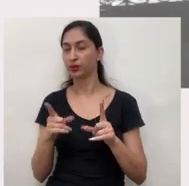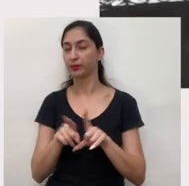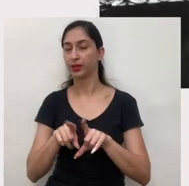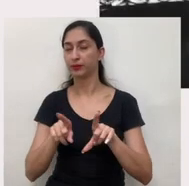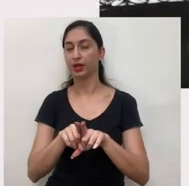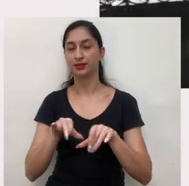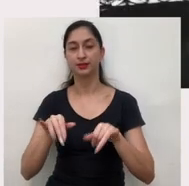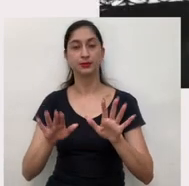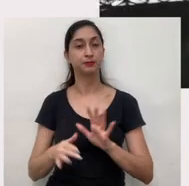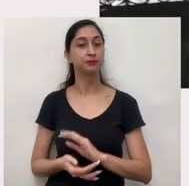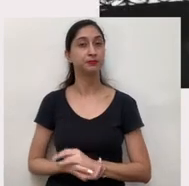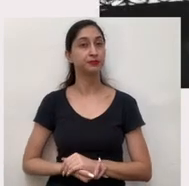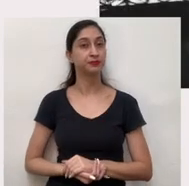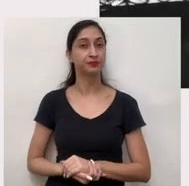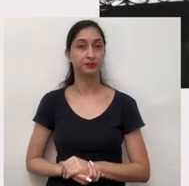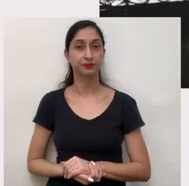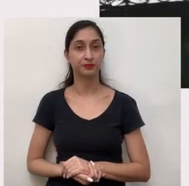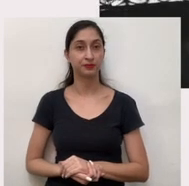passar.